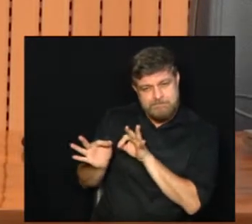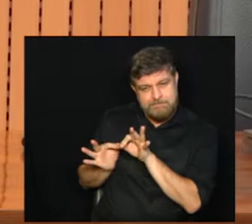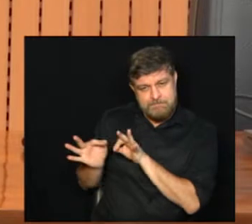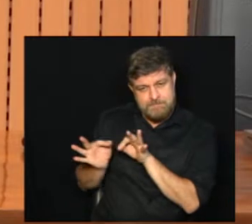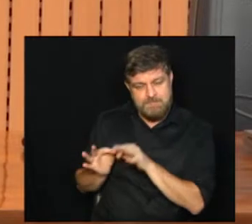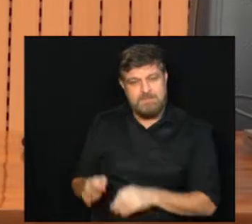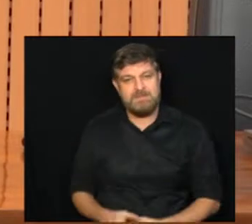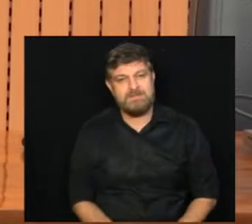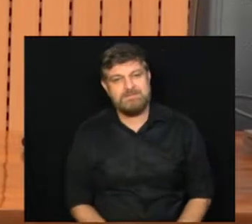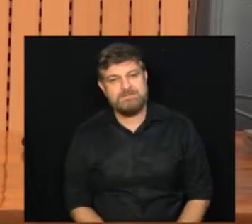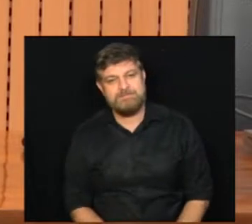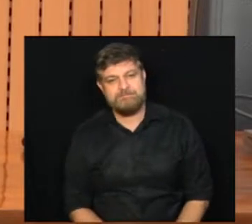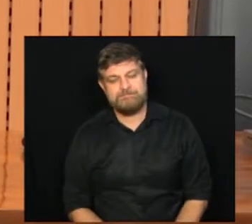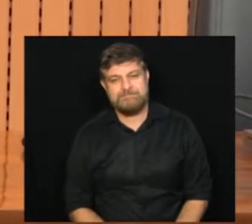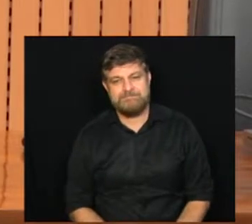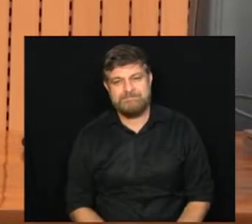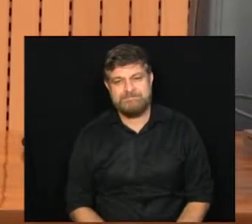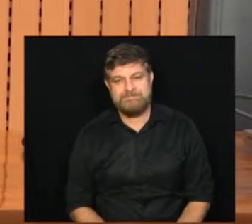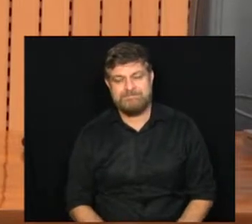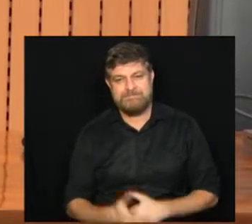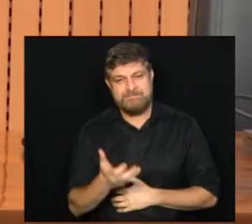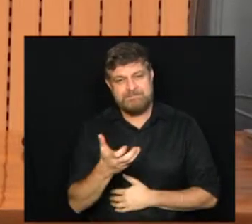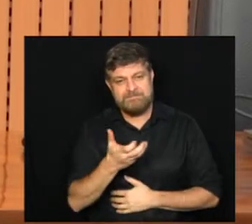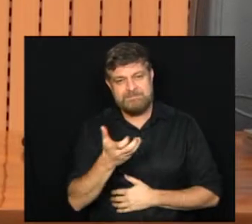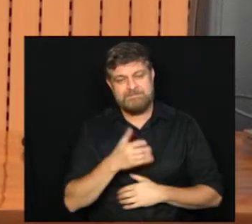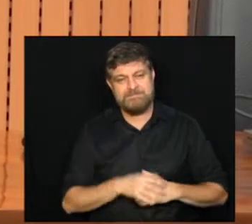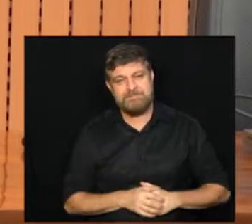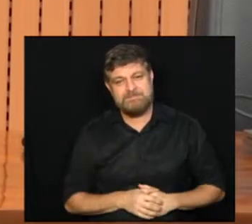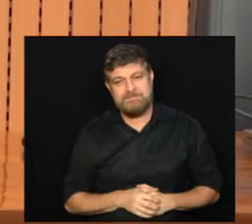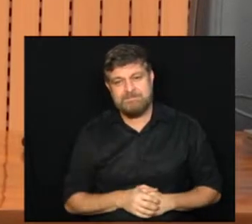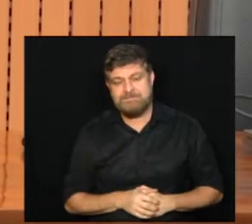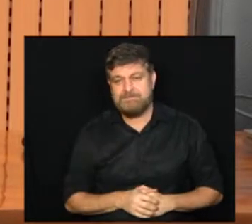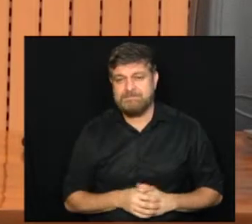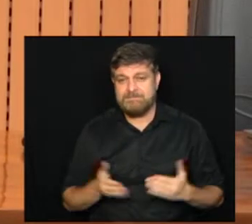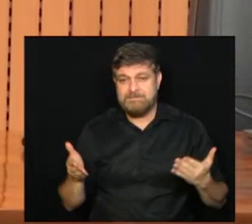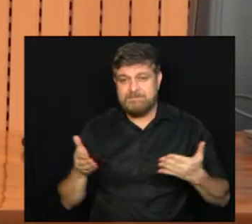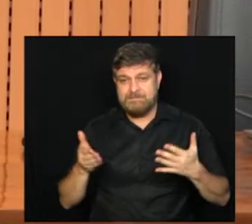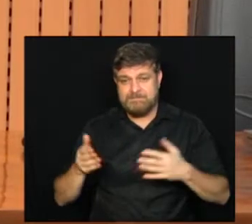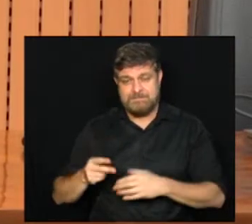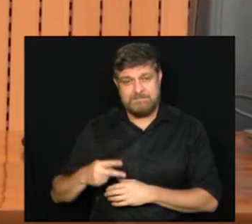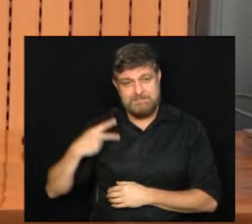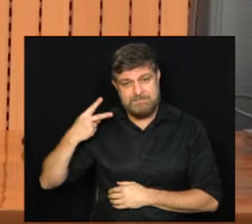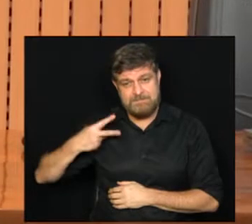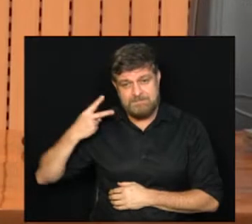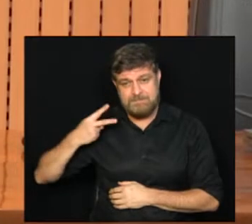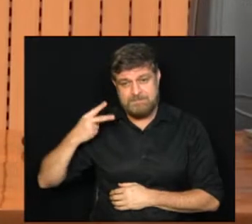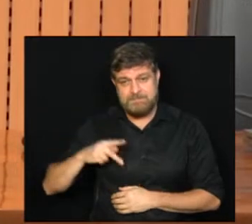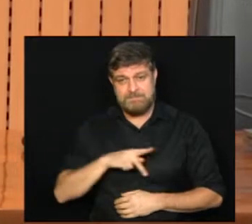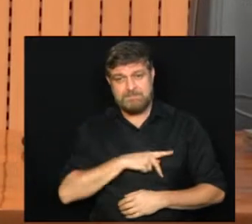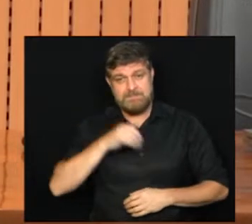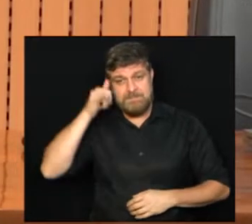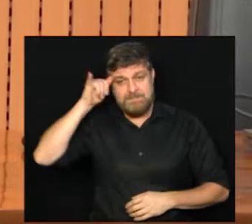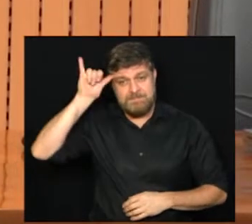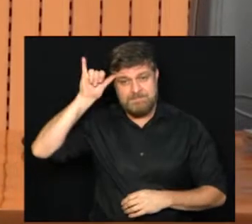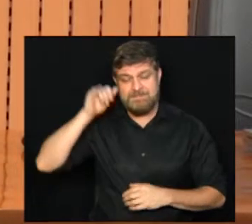os trabalhos. Quero, então, passar a palavra ao vereador Paulo Búfalo.